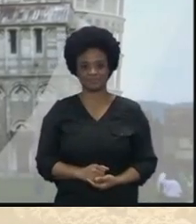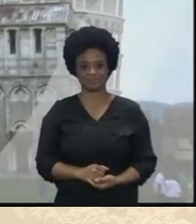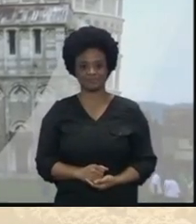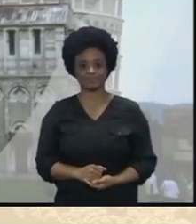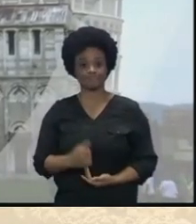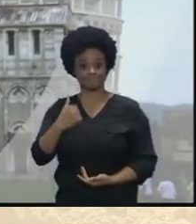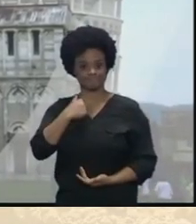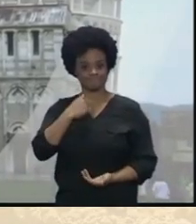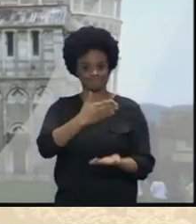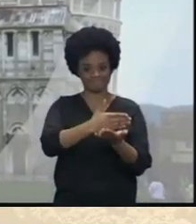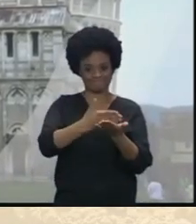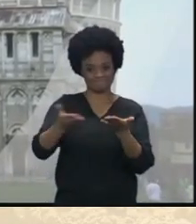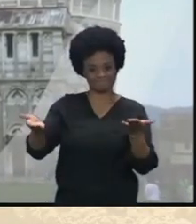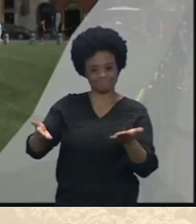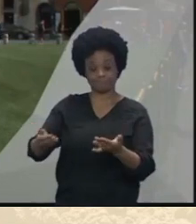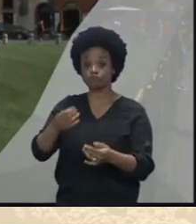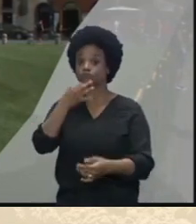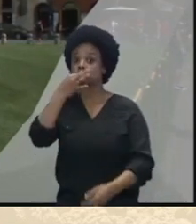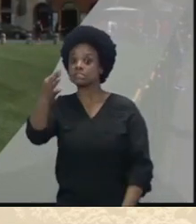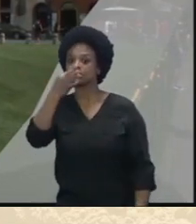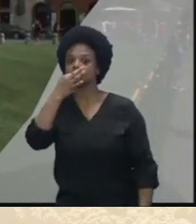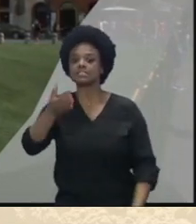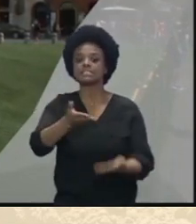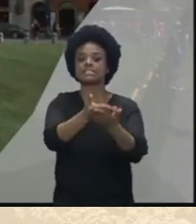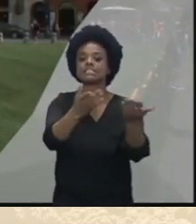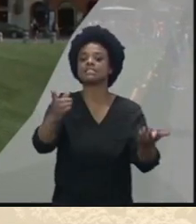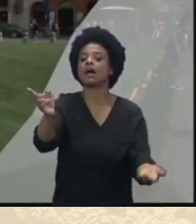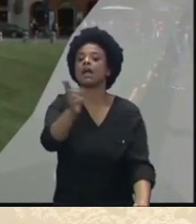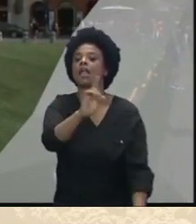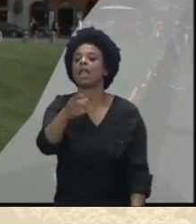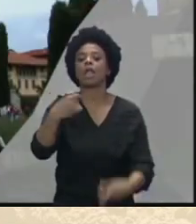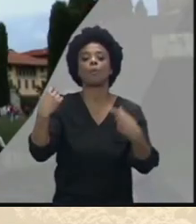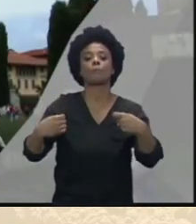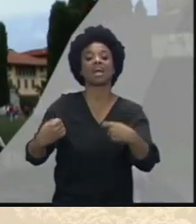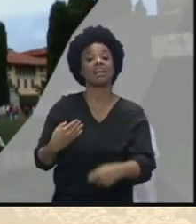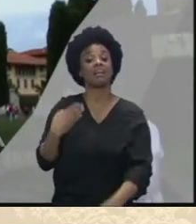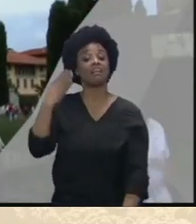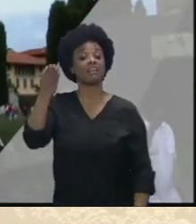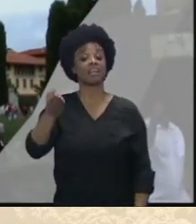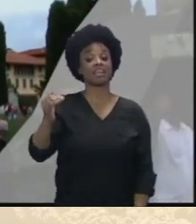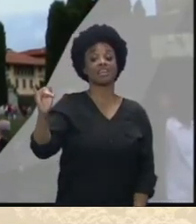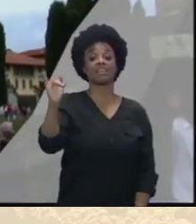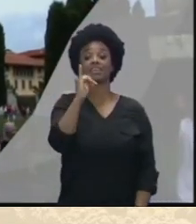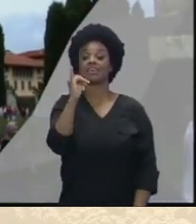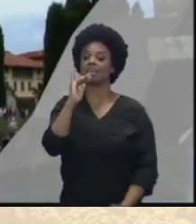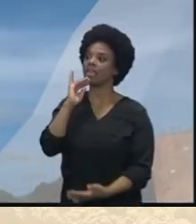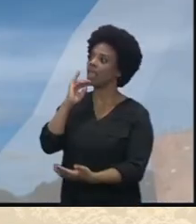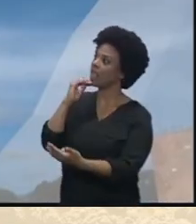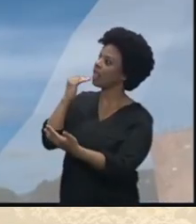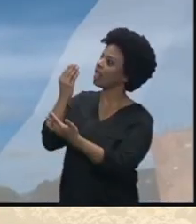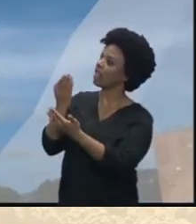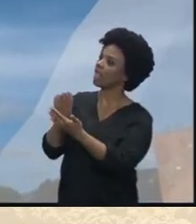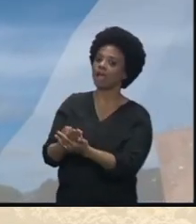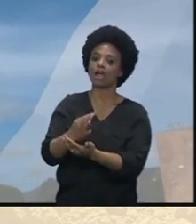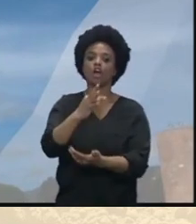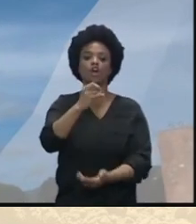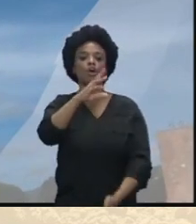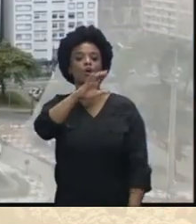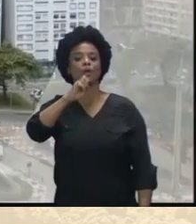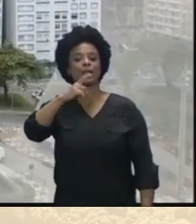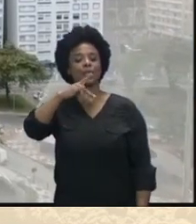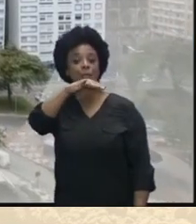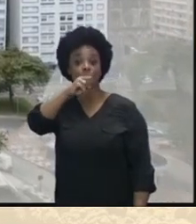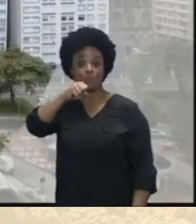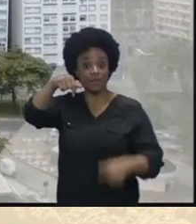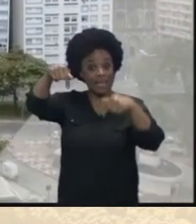Eu começo essa matéria com uma dica. Você não precisa ir até a Itália para se encantar com a inclinação da Torre de Pisa.